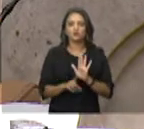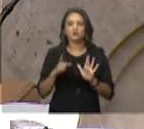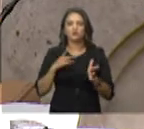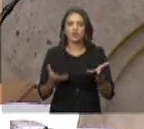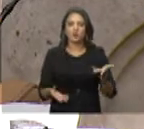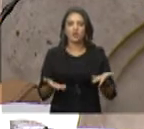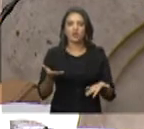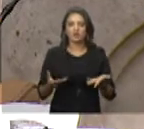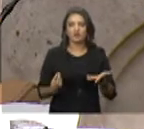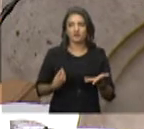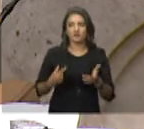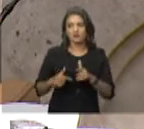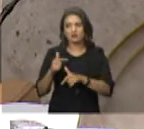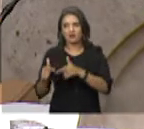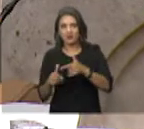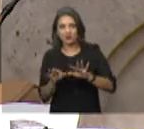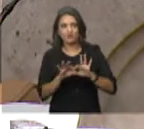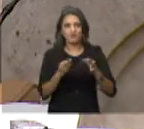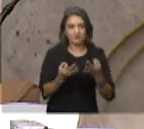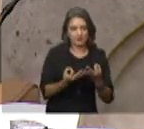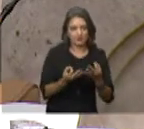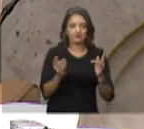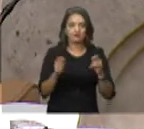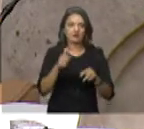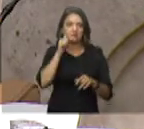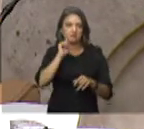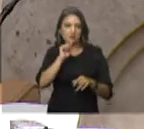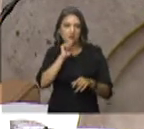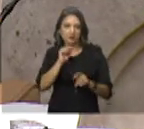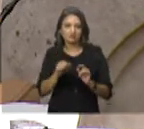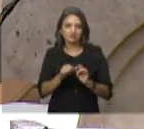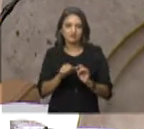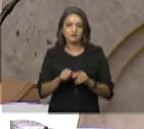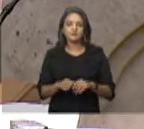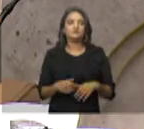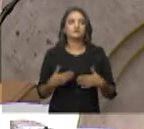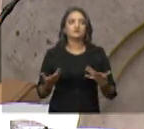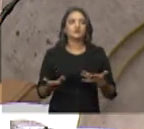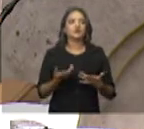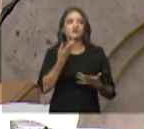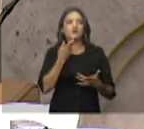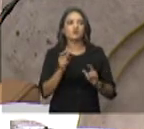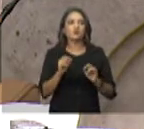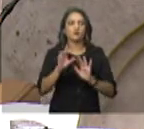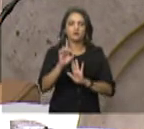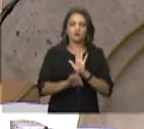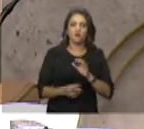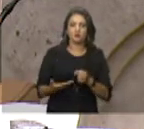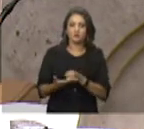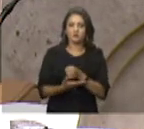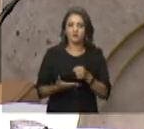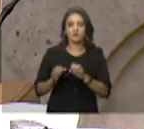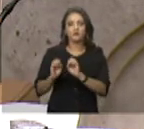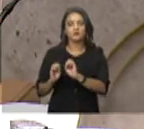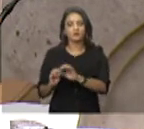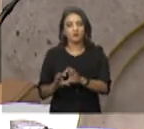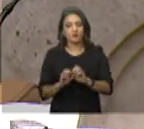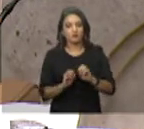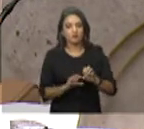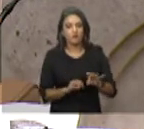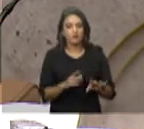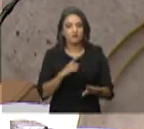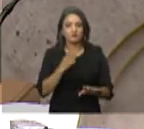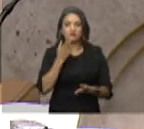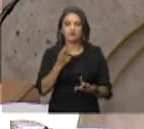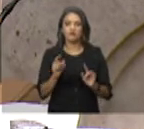equilíbrio entre trabalho e família interpretar a implantação do direito fundamental à educação como